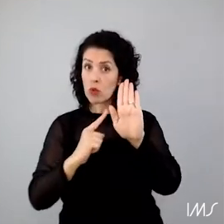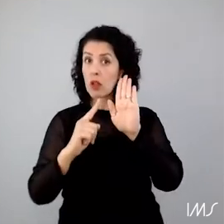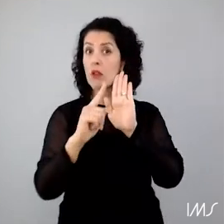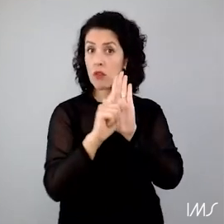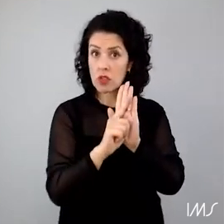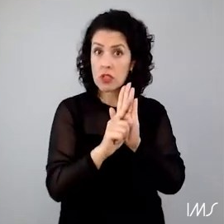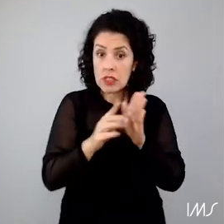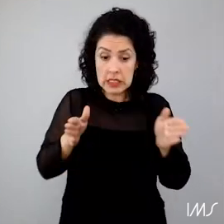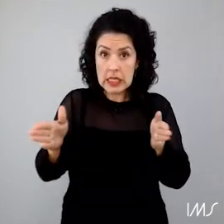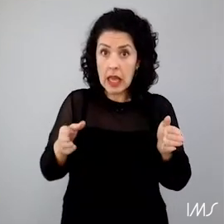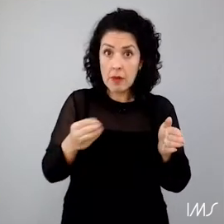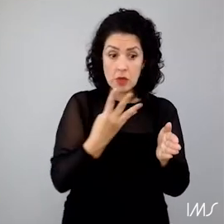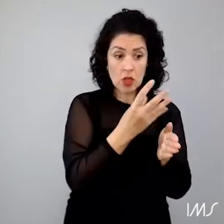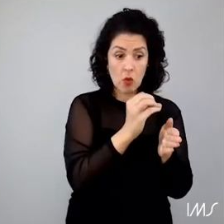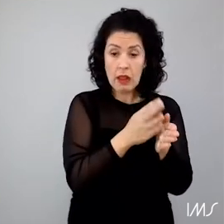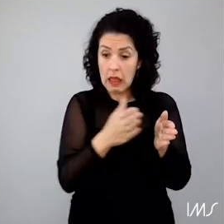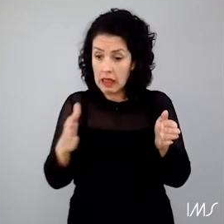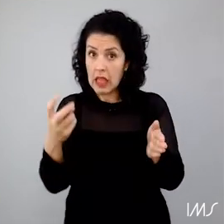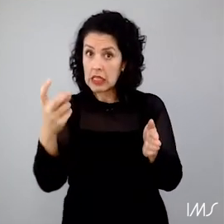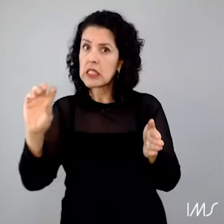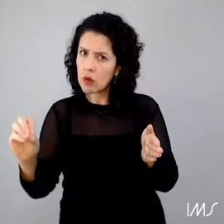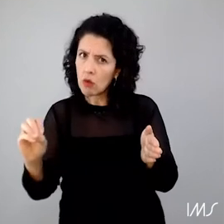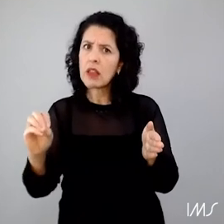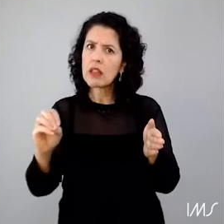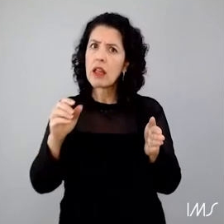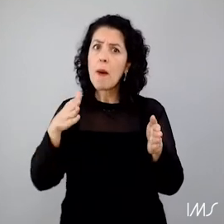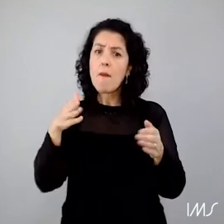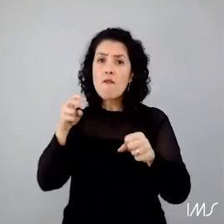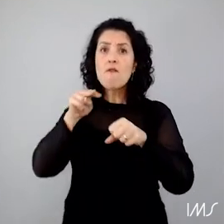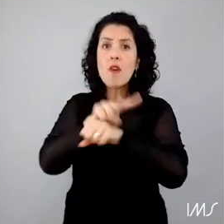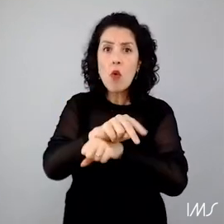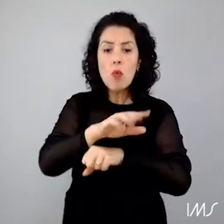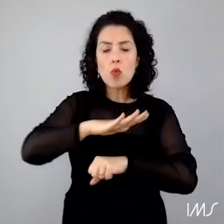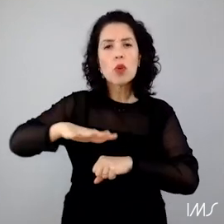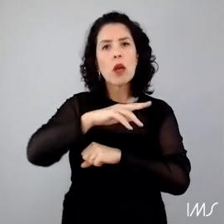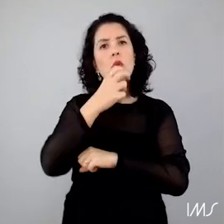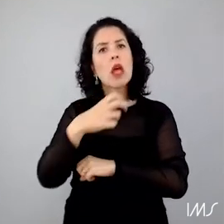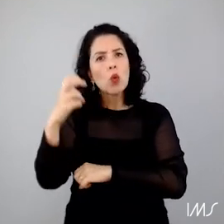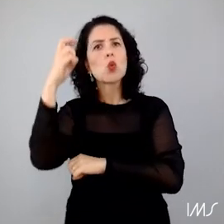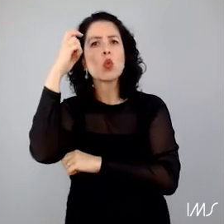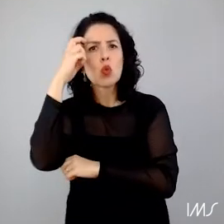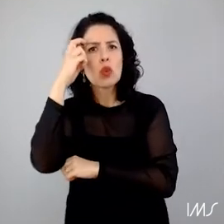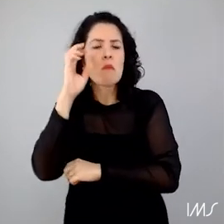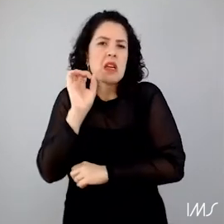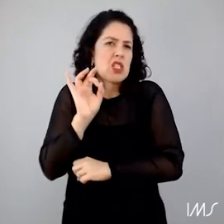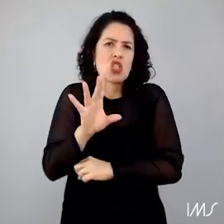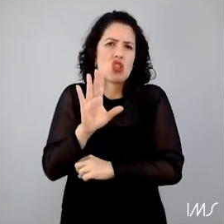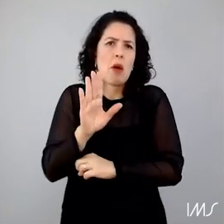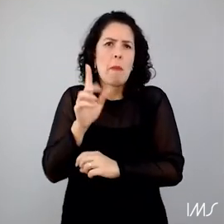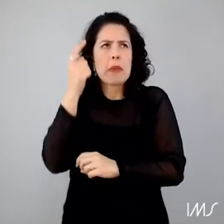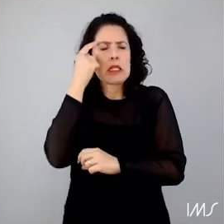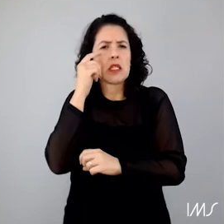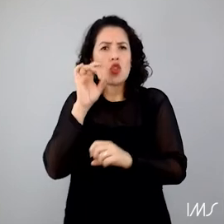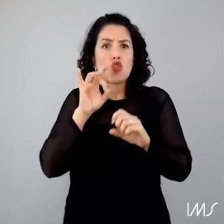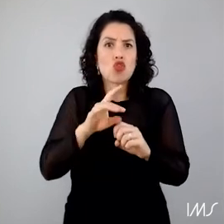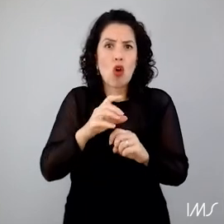vão continuar suas atividades, né, no campo da cultura, mas não necessariamente no campo específico